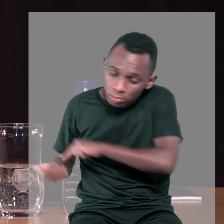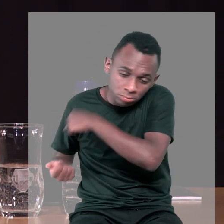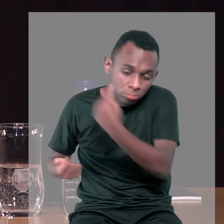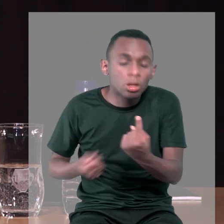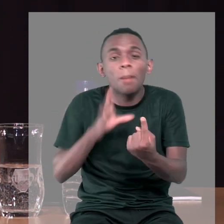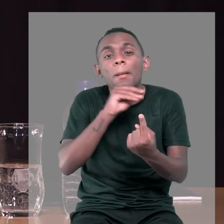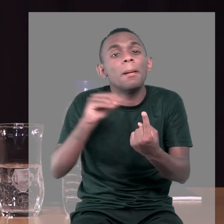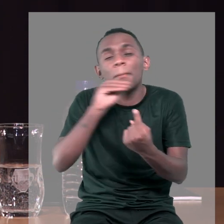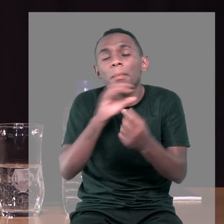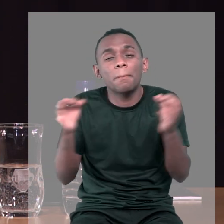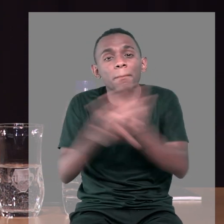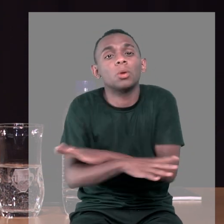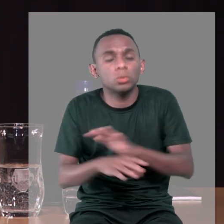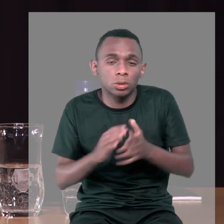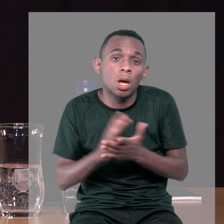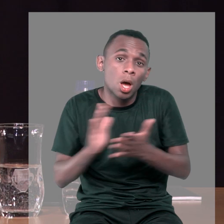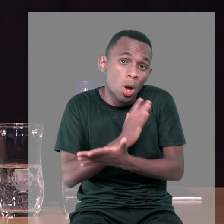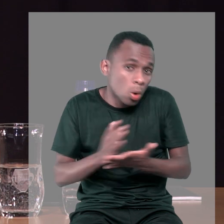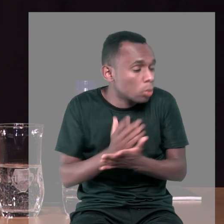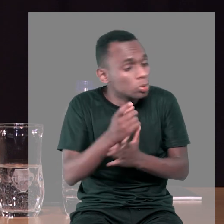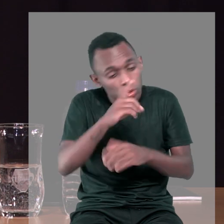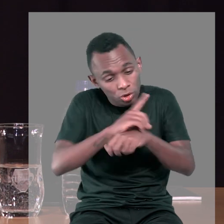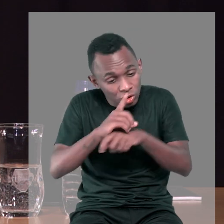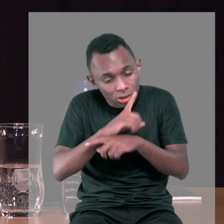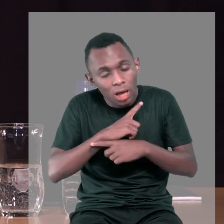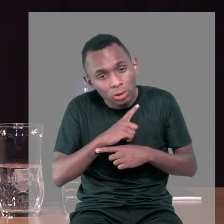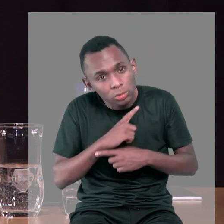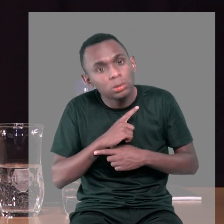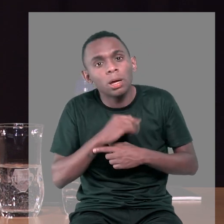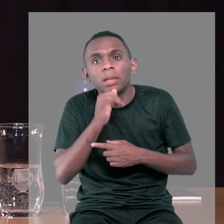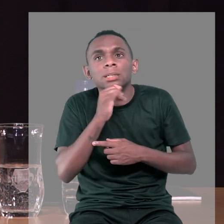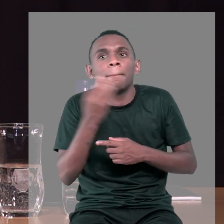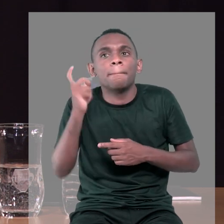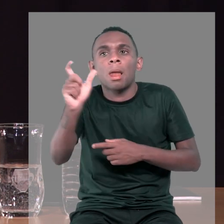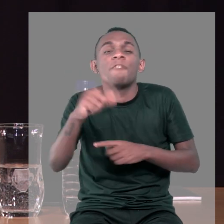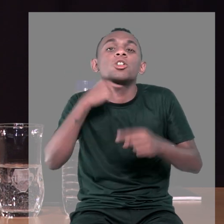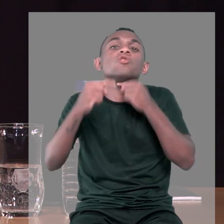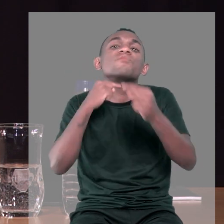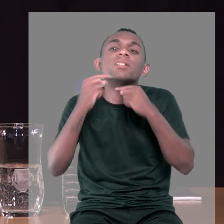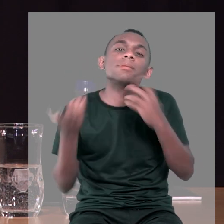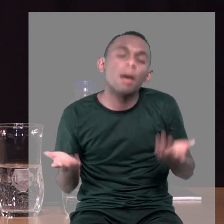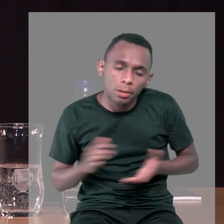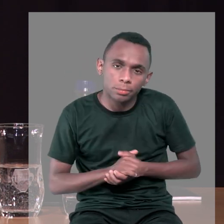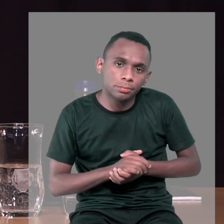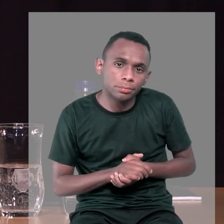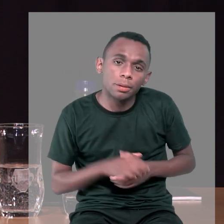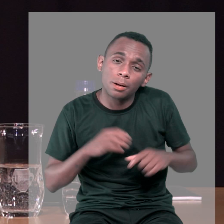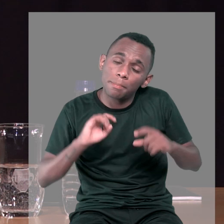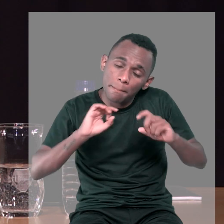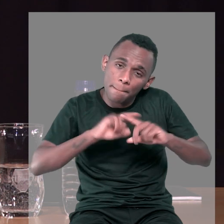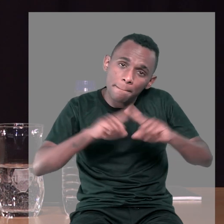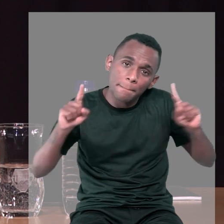por nós então estamos nesse registro do pensamento mecânico. E não raro, então, segundo ela,